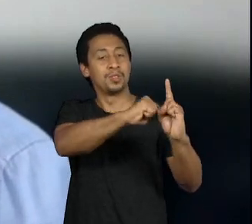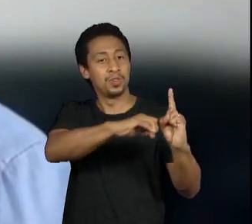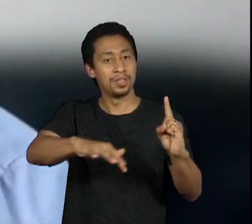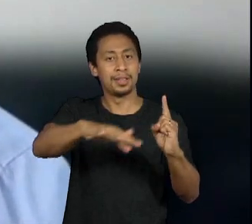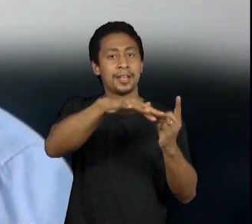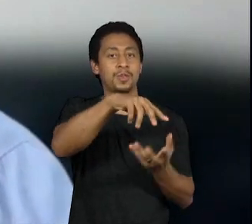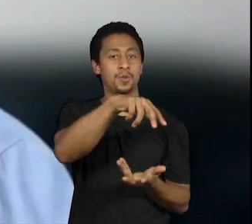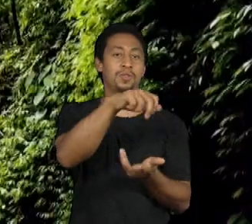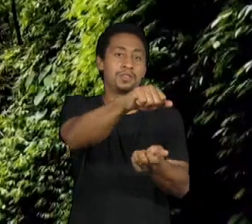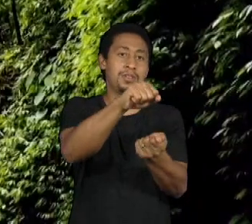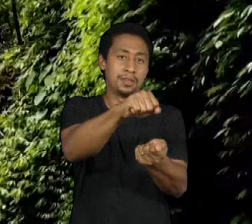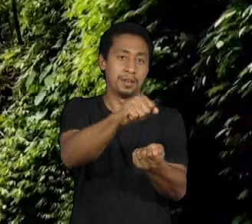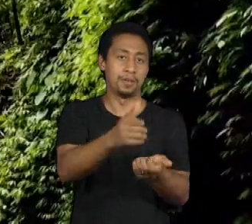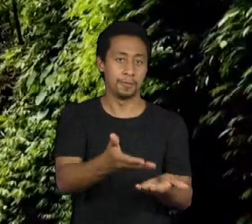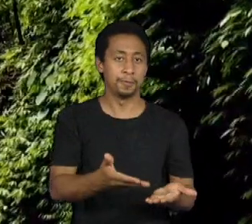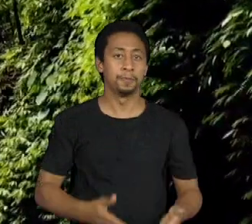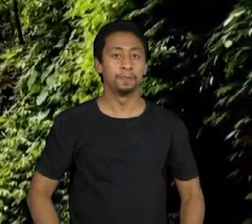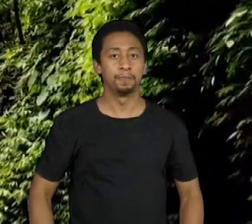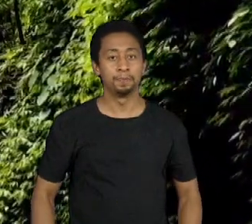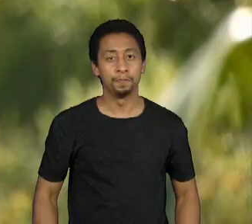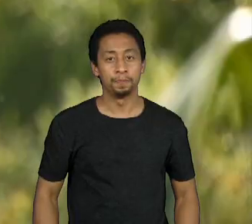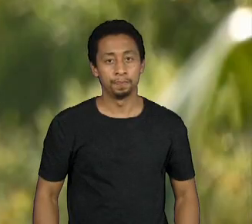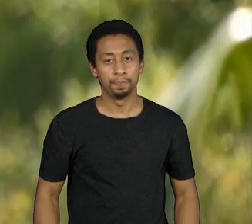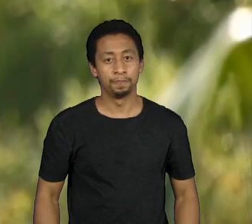sustentável no curto prazo.